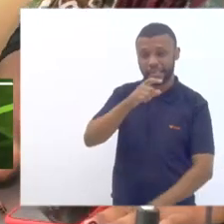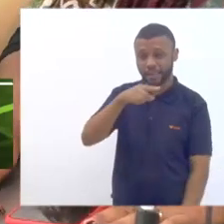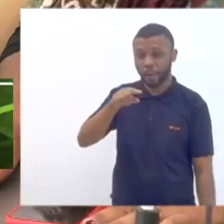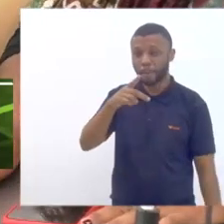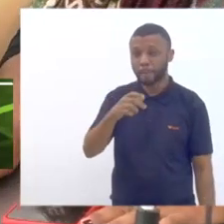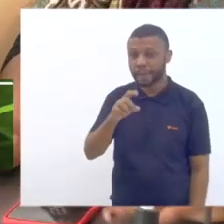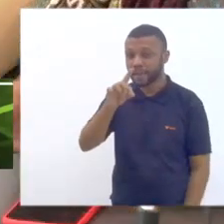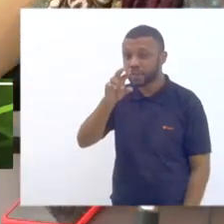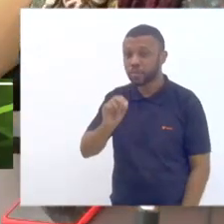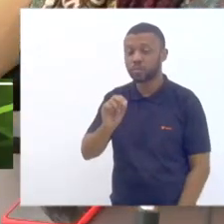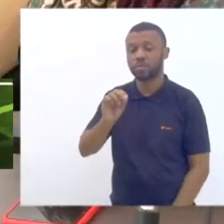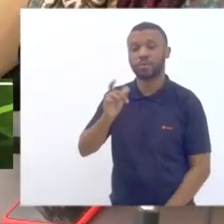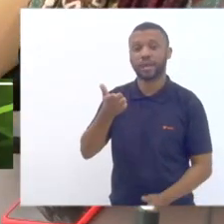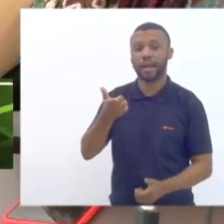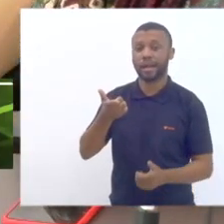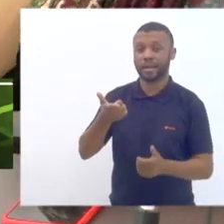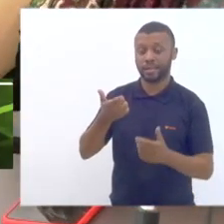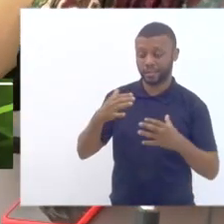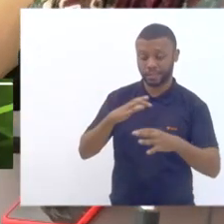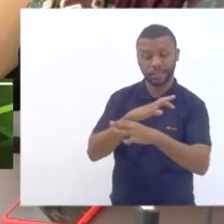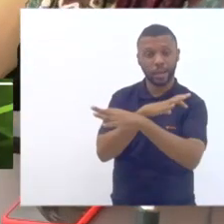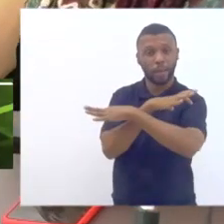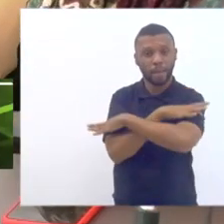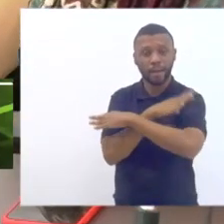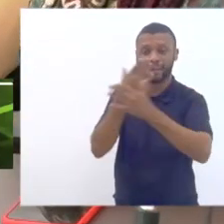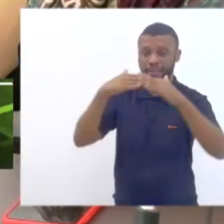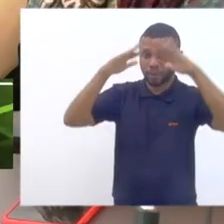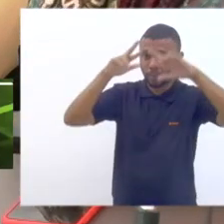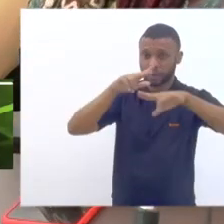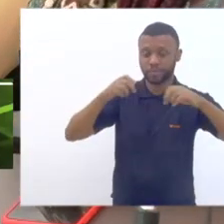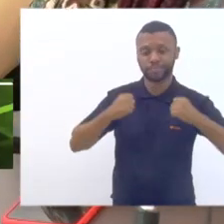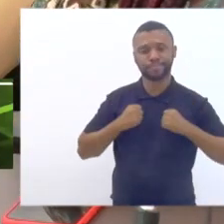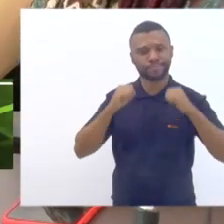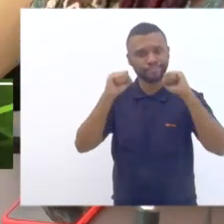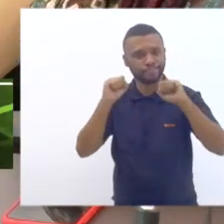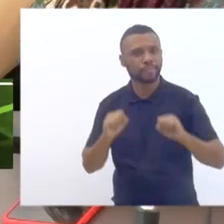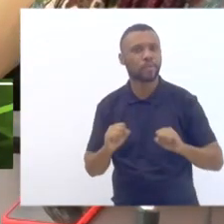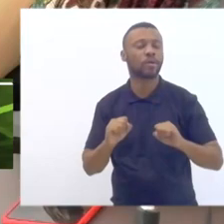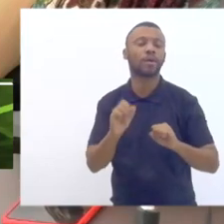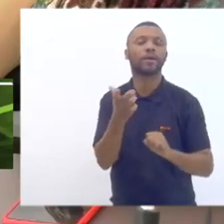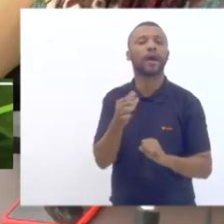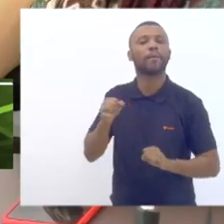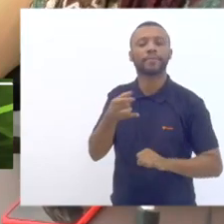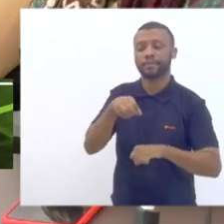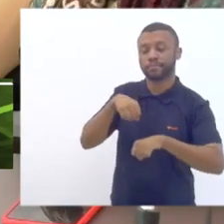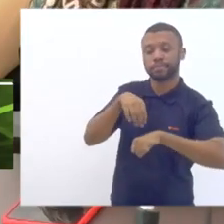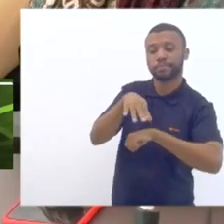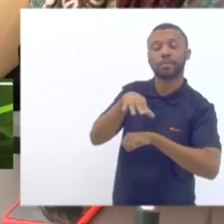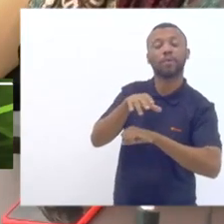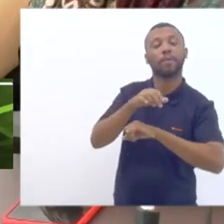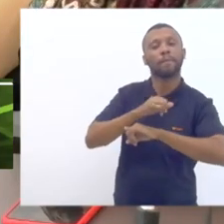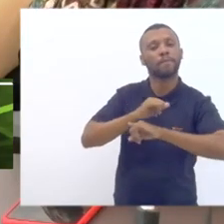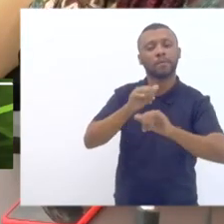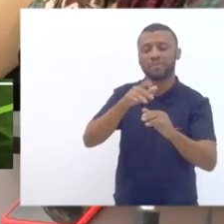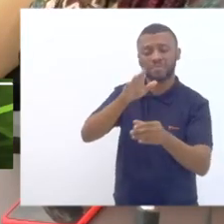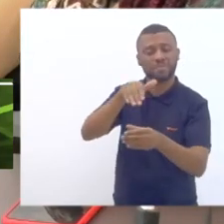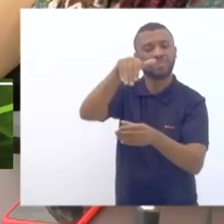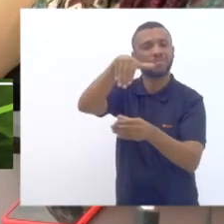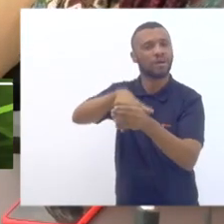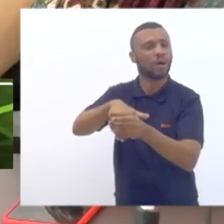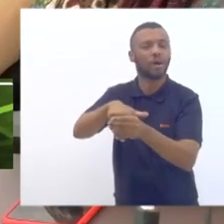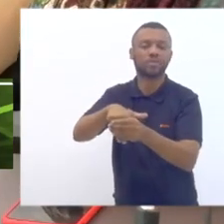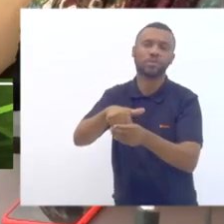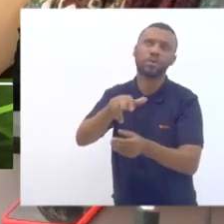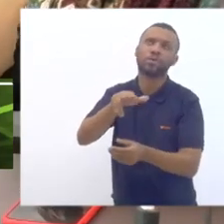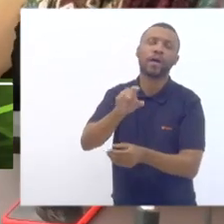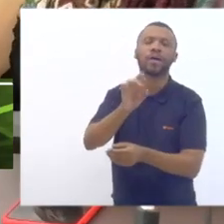africana. E queria deixar o meu voto aqui consignado, não apenas porque o